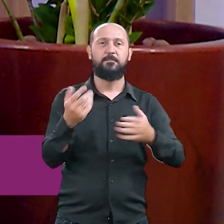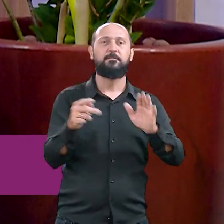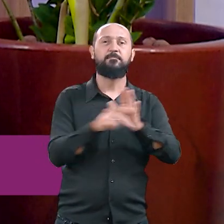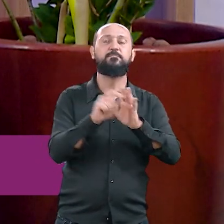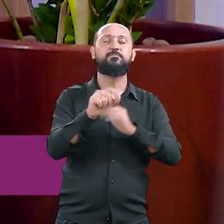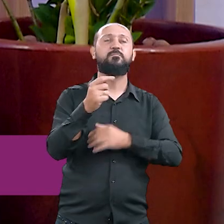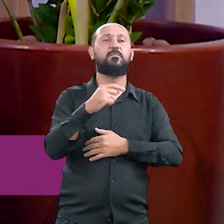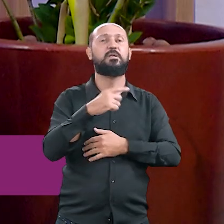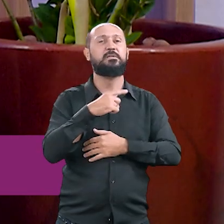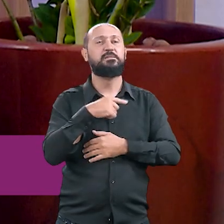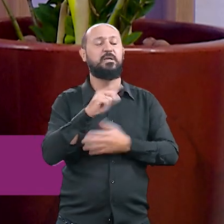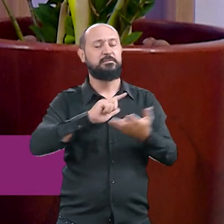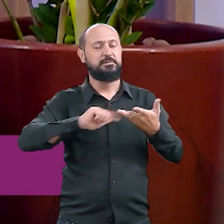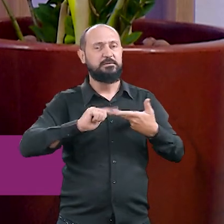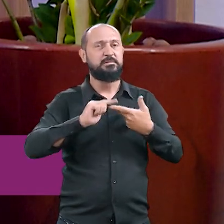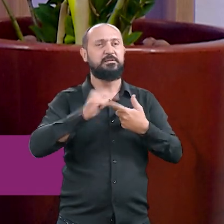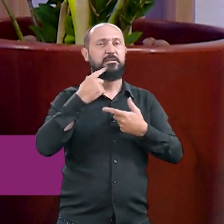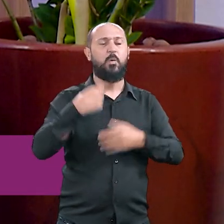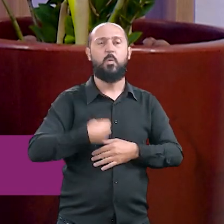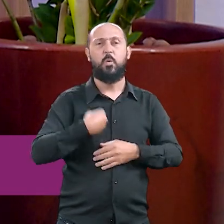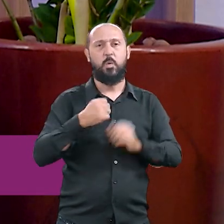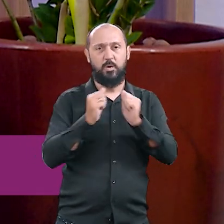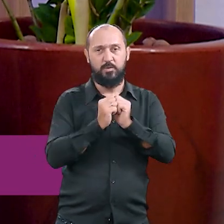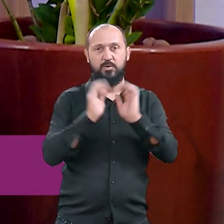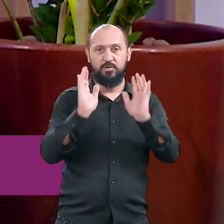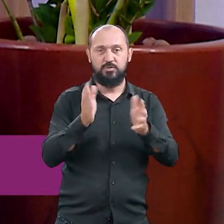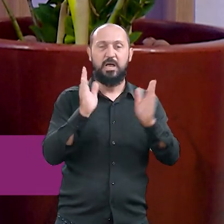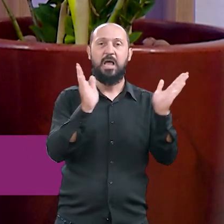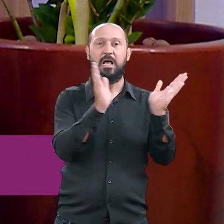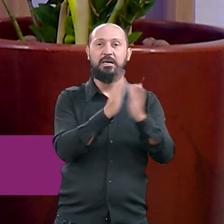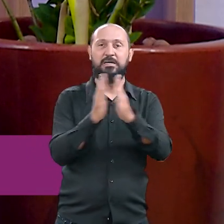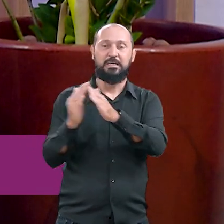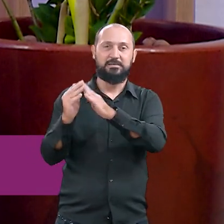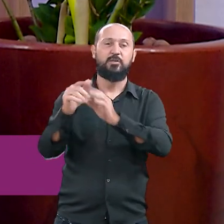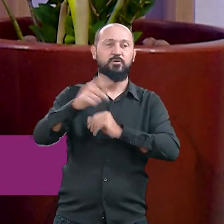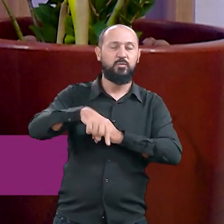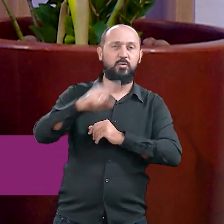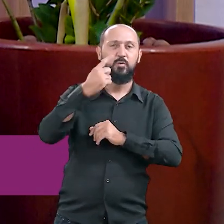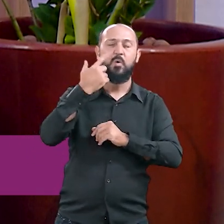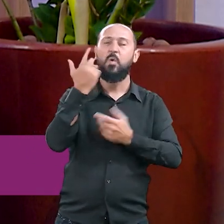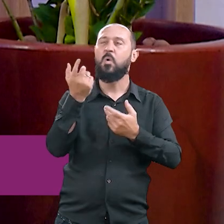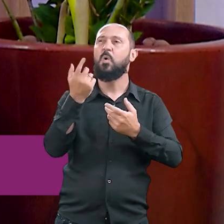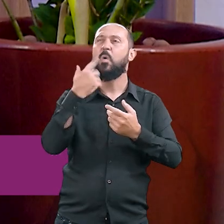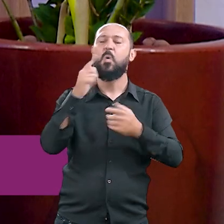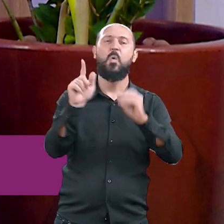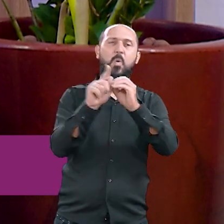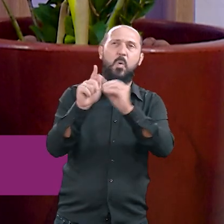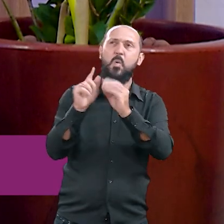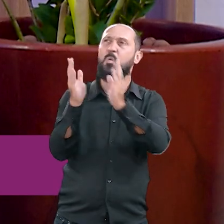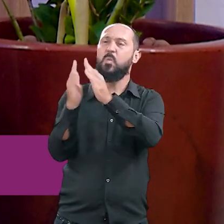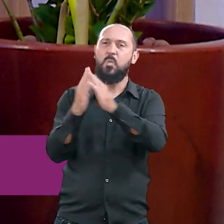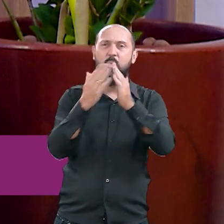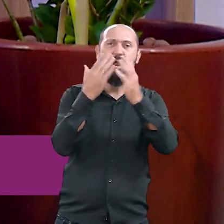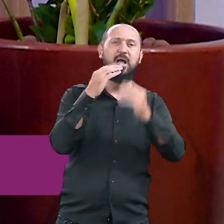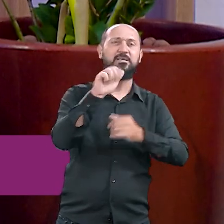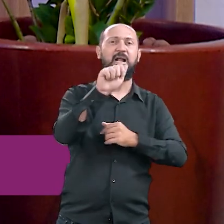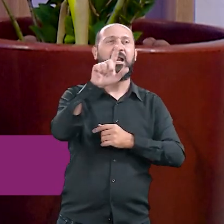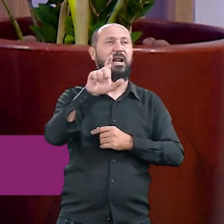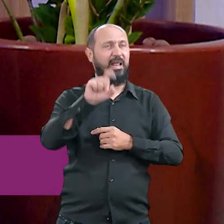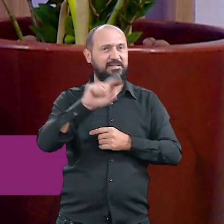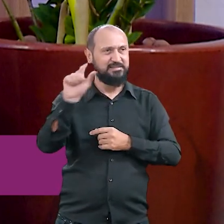elas ouvem ou assistem um vídeo da qual elas concordam com o ponto de vista e compartilham, acredito que muito na inocência, né? Exato.